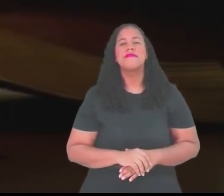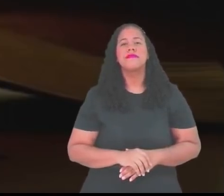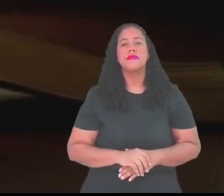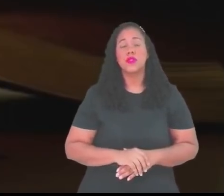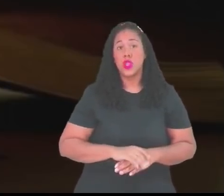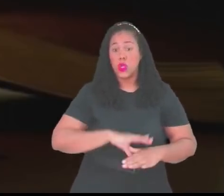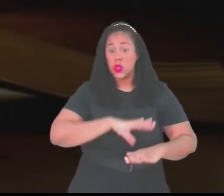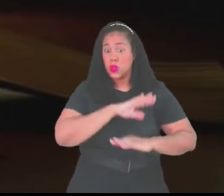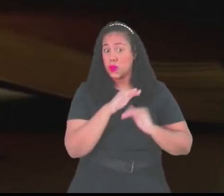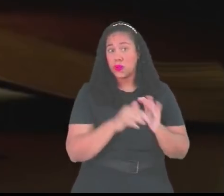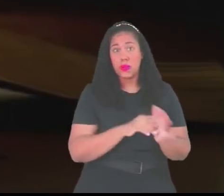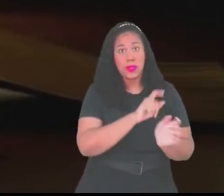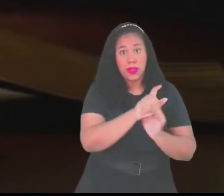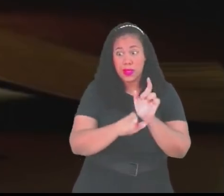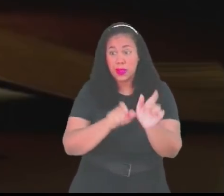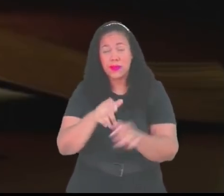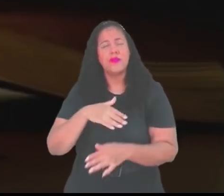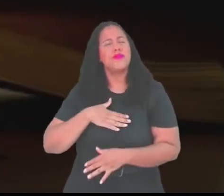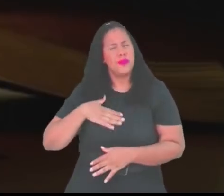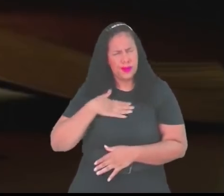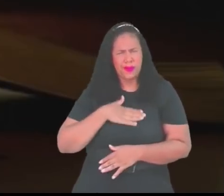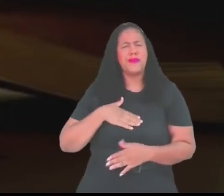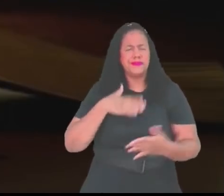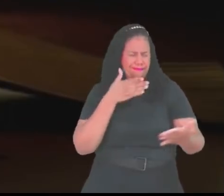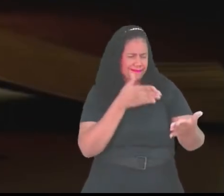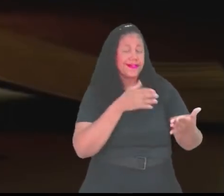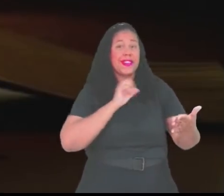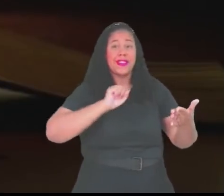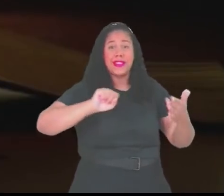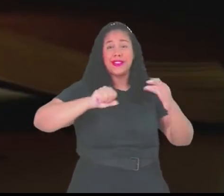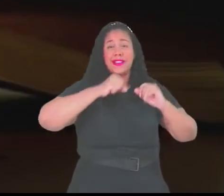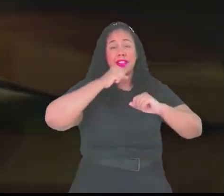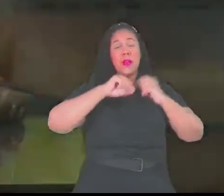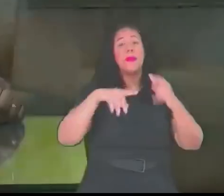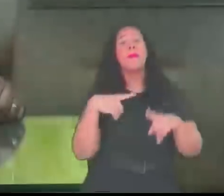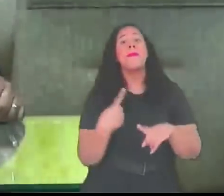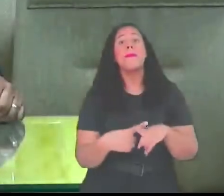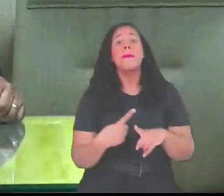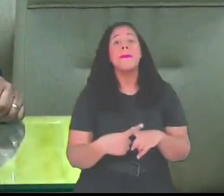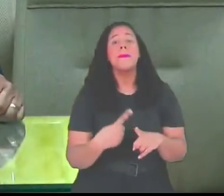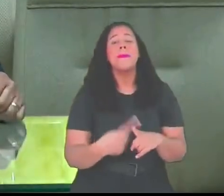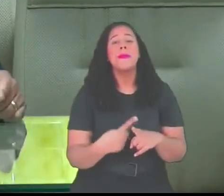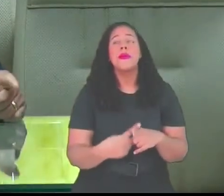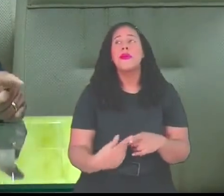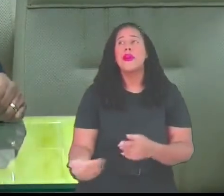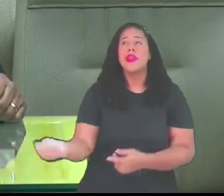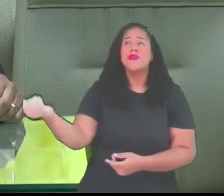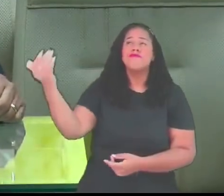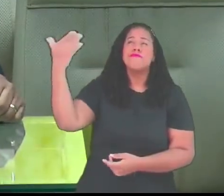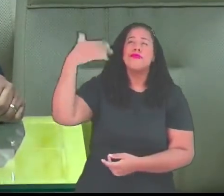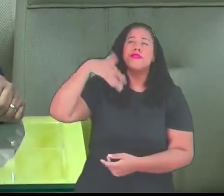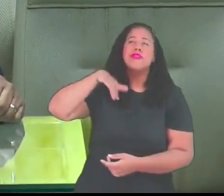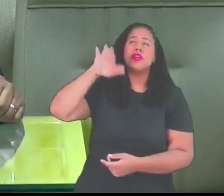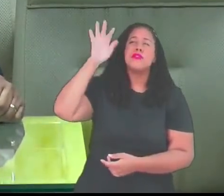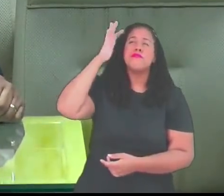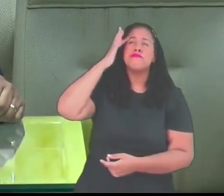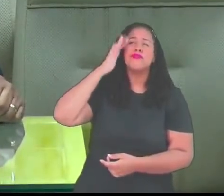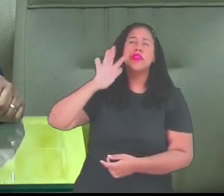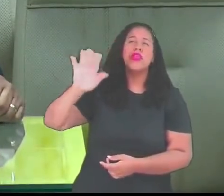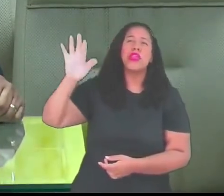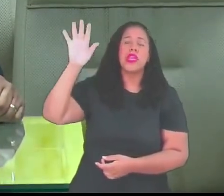Todo mundo gosta desse salmo, porque este salmo nos traz uma sustentação de